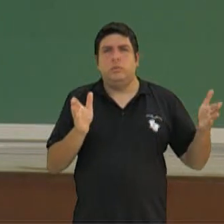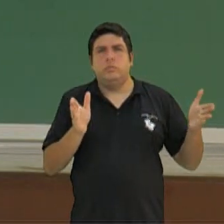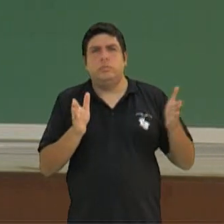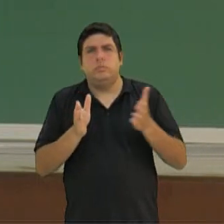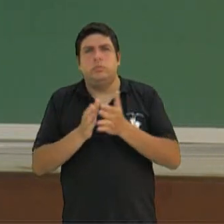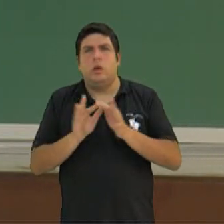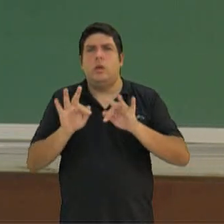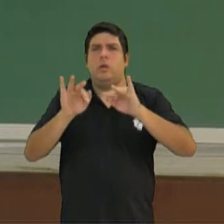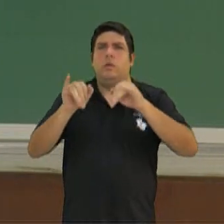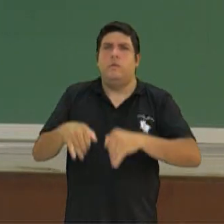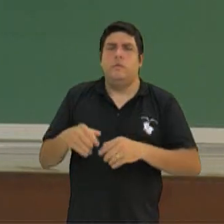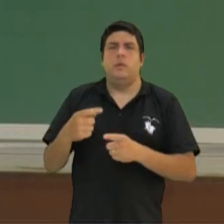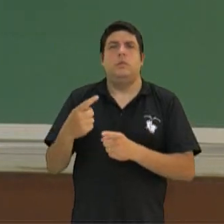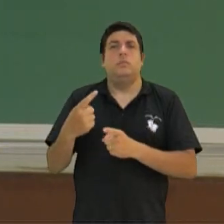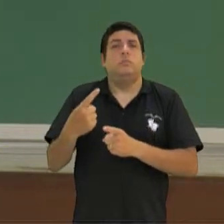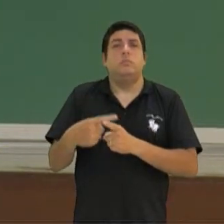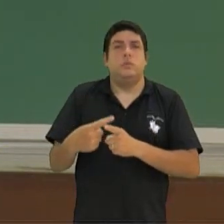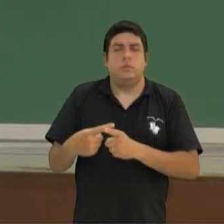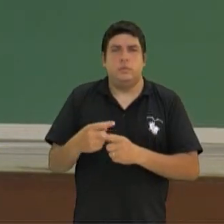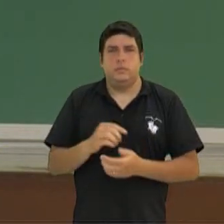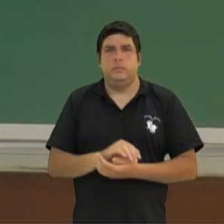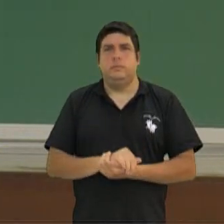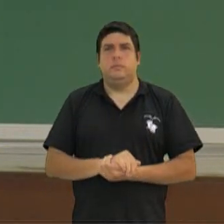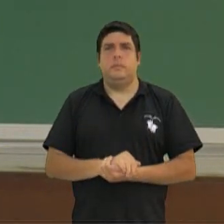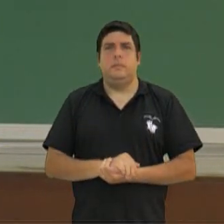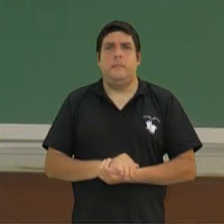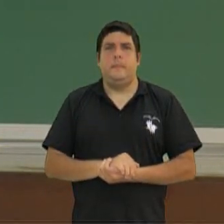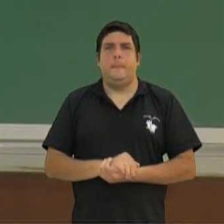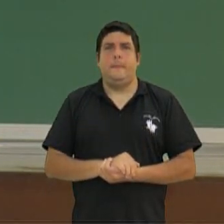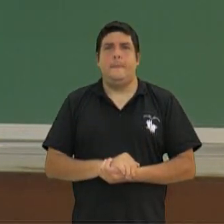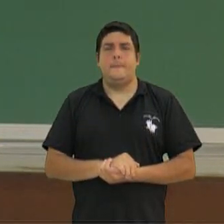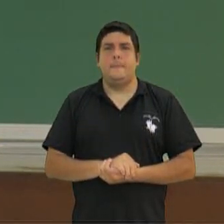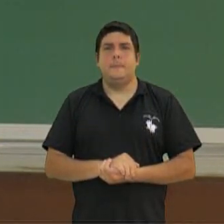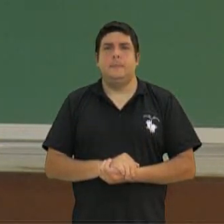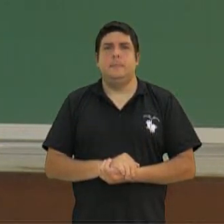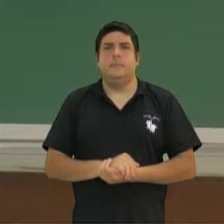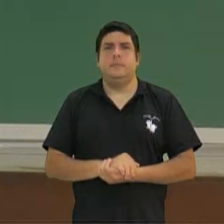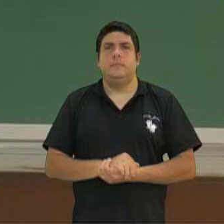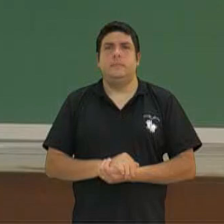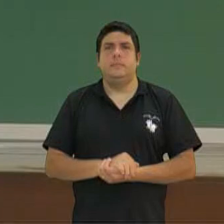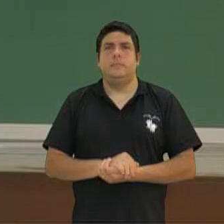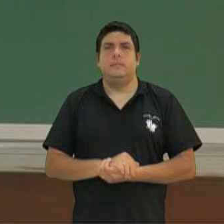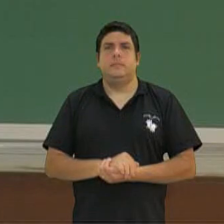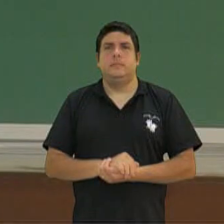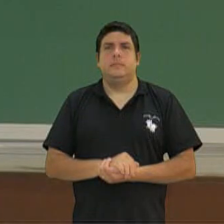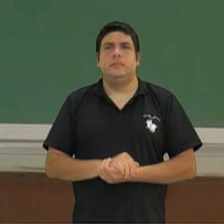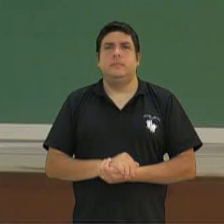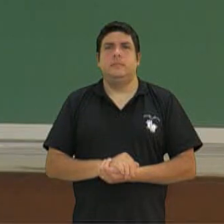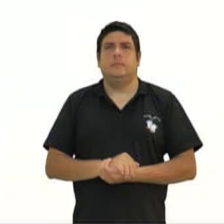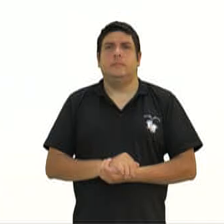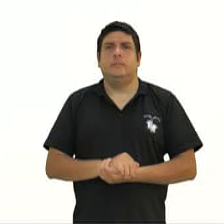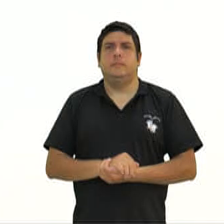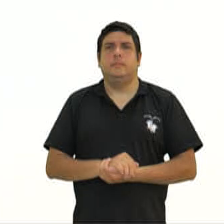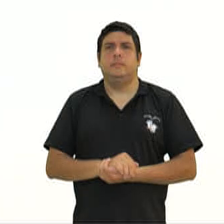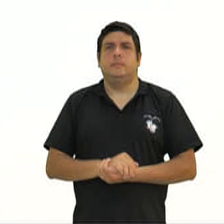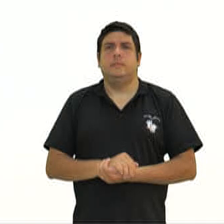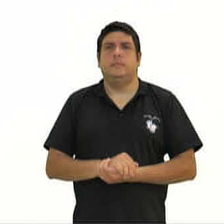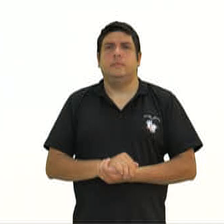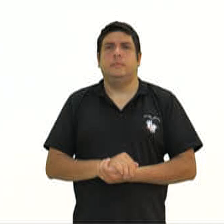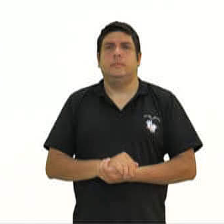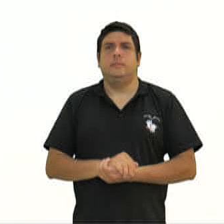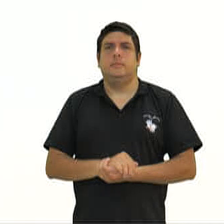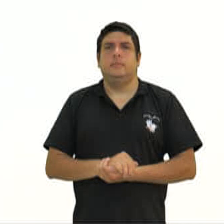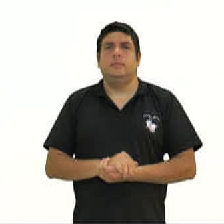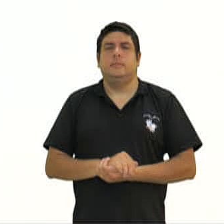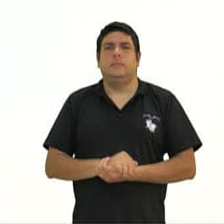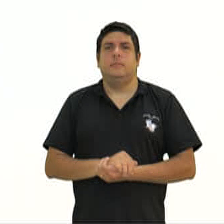quê? The event also celebrated the end of the third and last harvest of the year. Então,